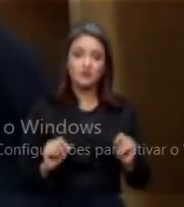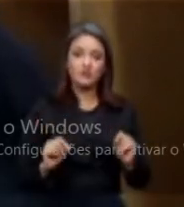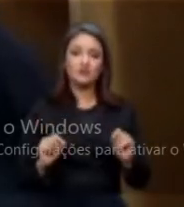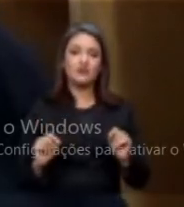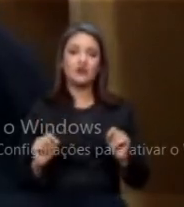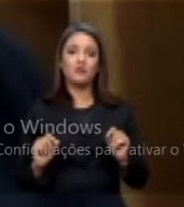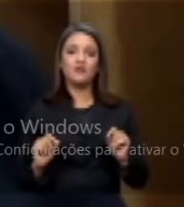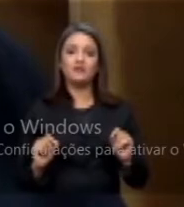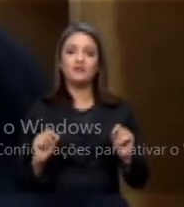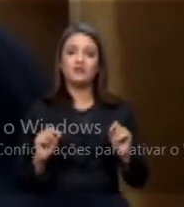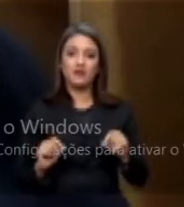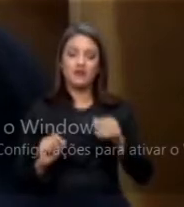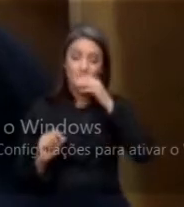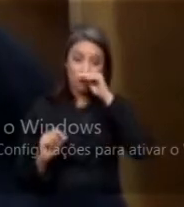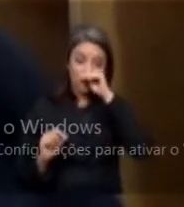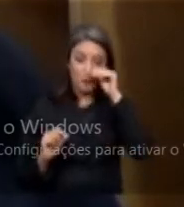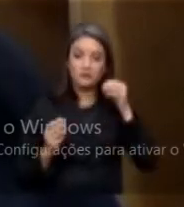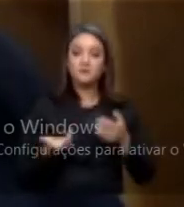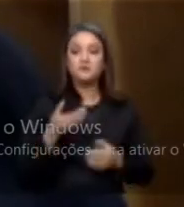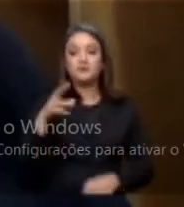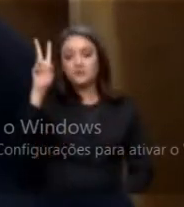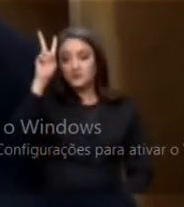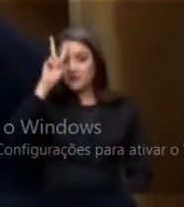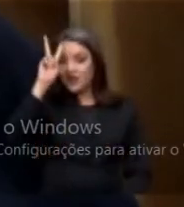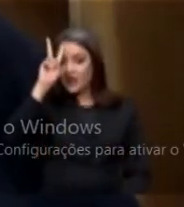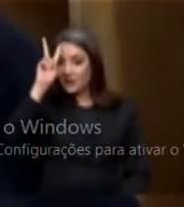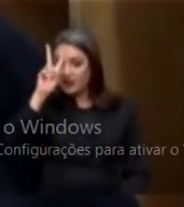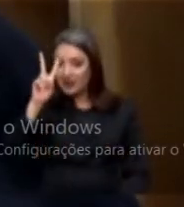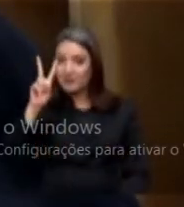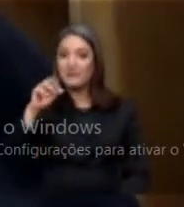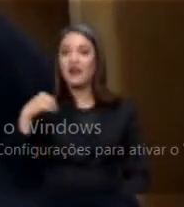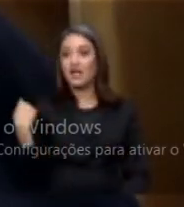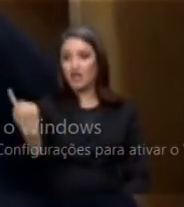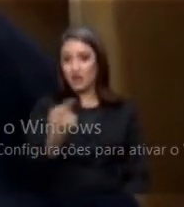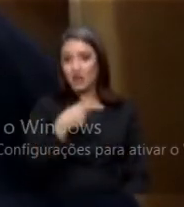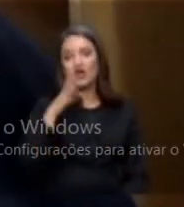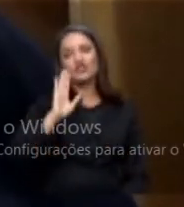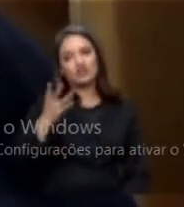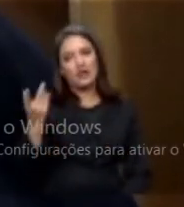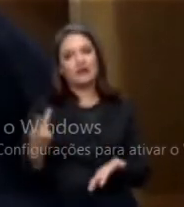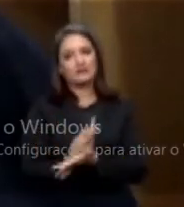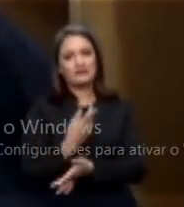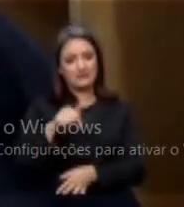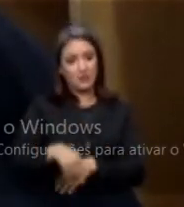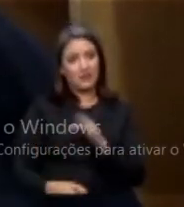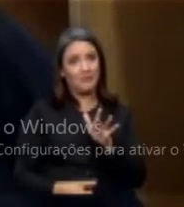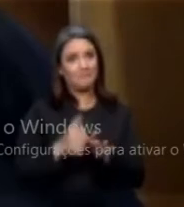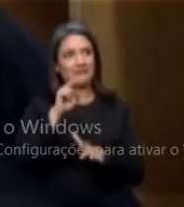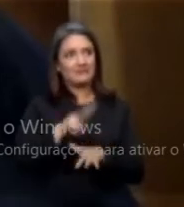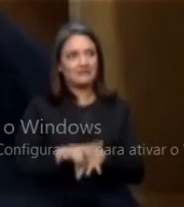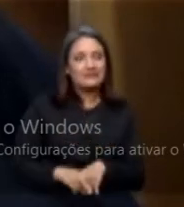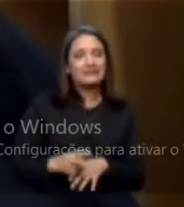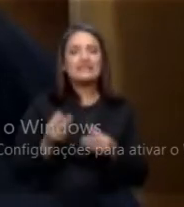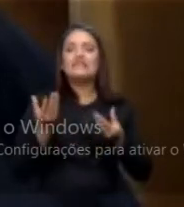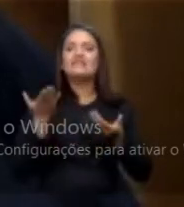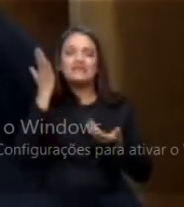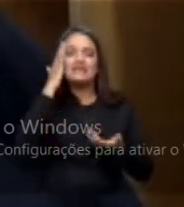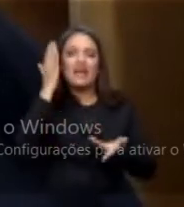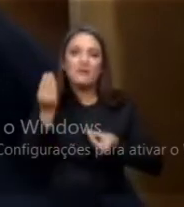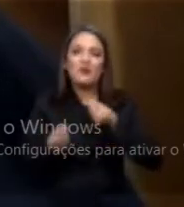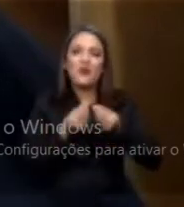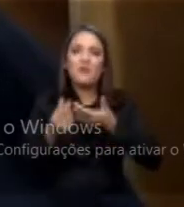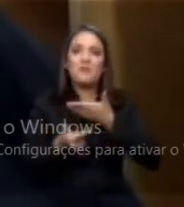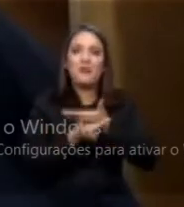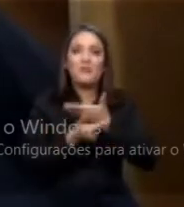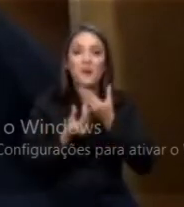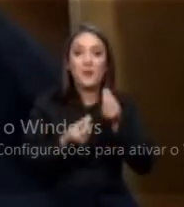benjamins, já foram os mais novos nessa Corte e sabem o que é este papel. Igualmente,